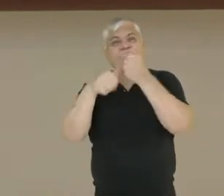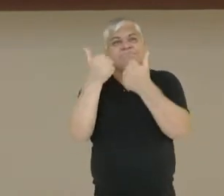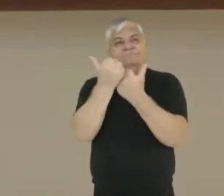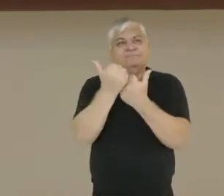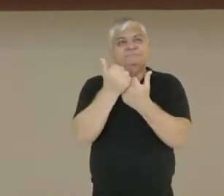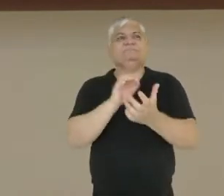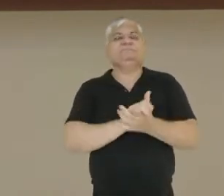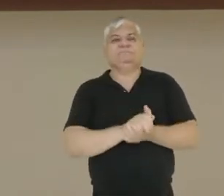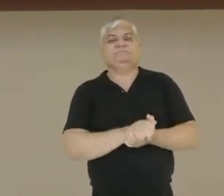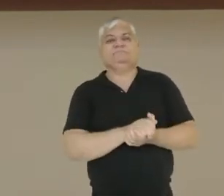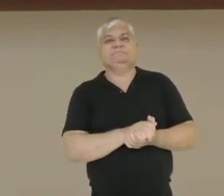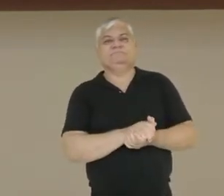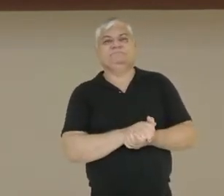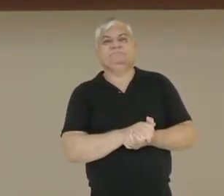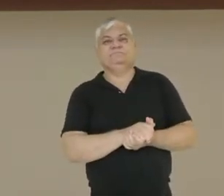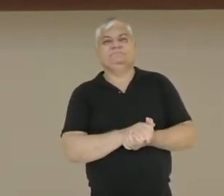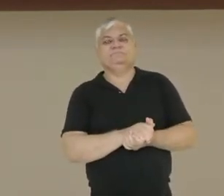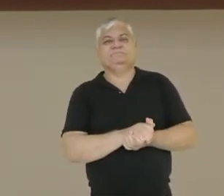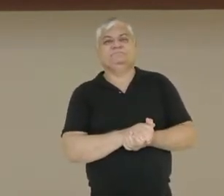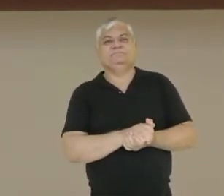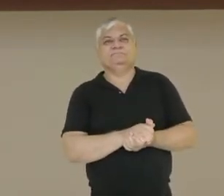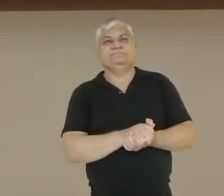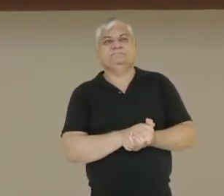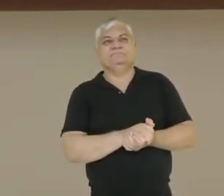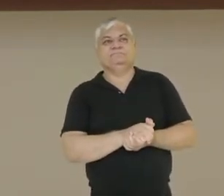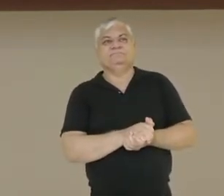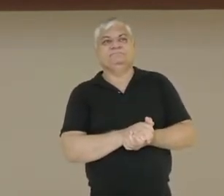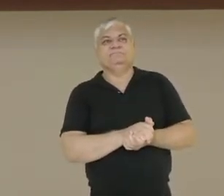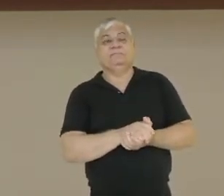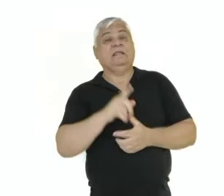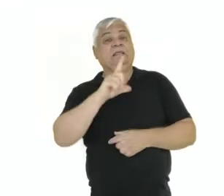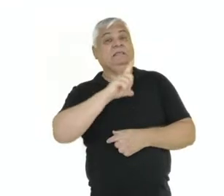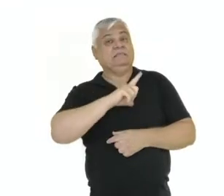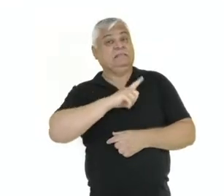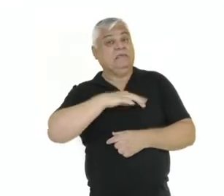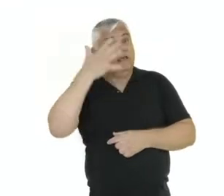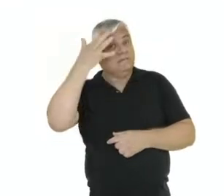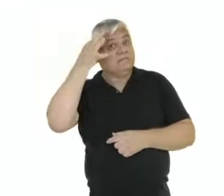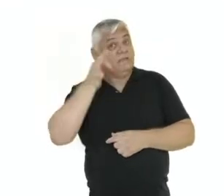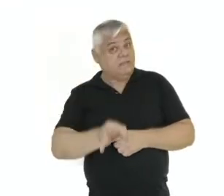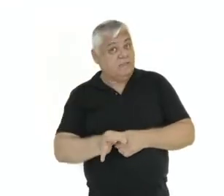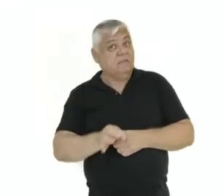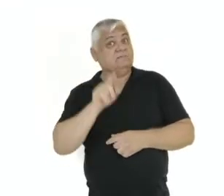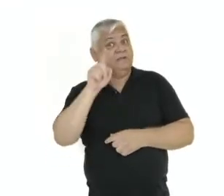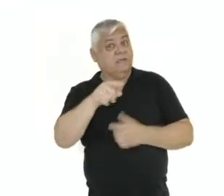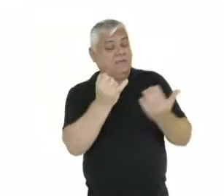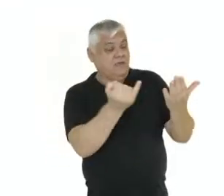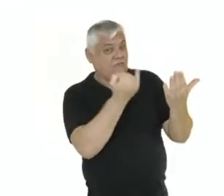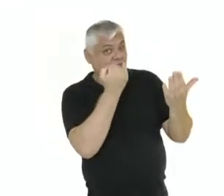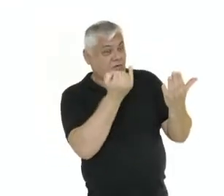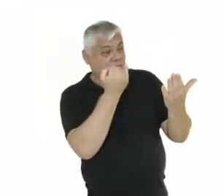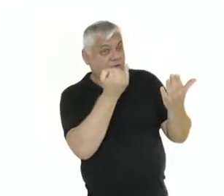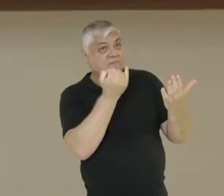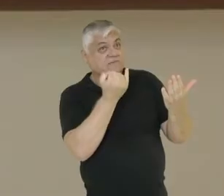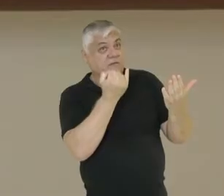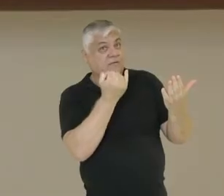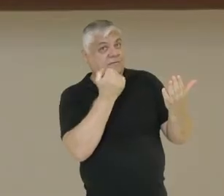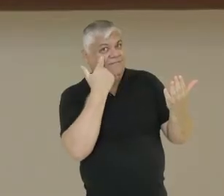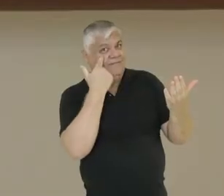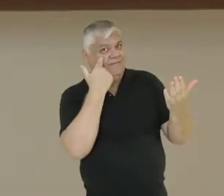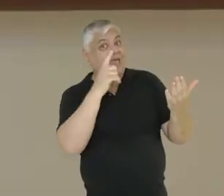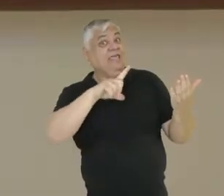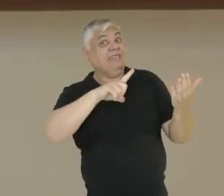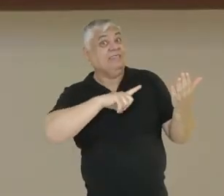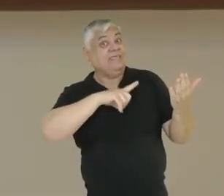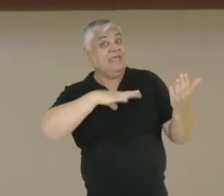uma completiva nominal. Vamos reler. Tenha certeza de que é uma informação. Olha o truque.